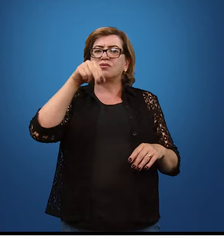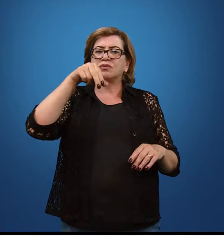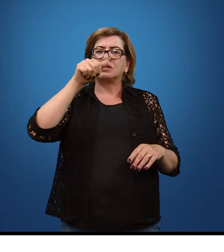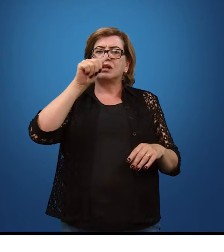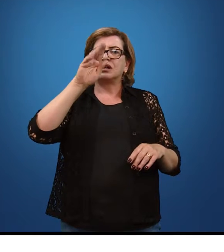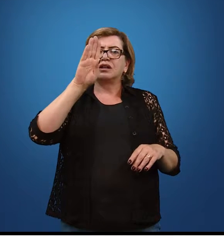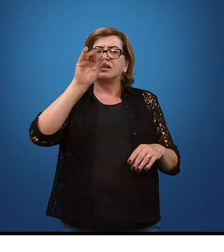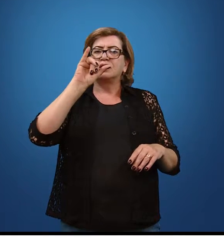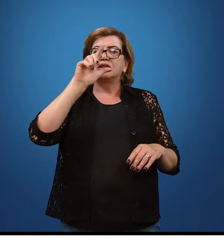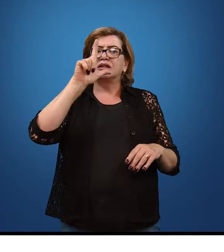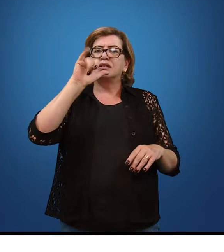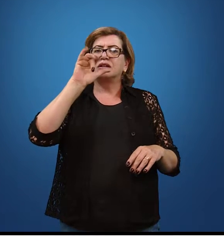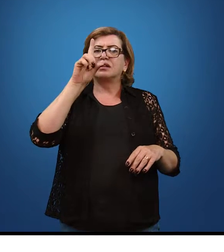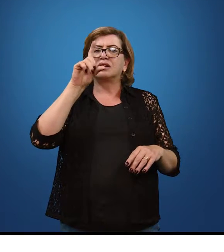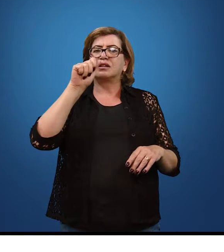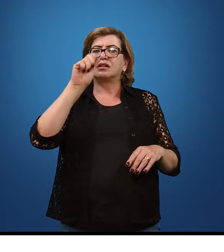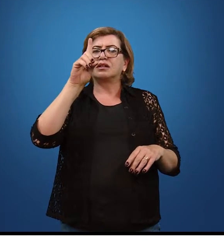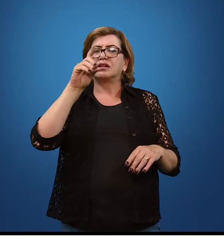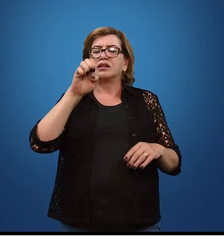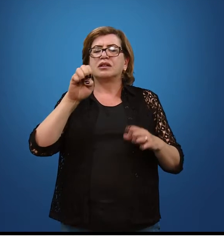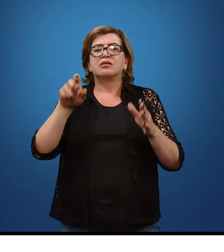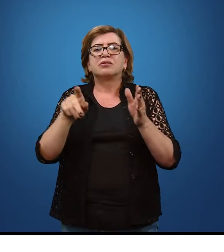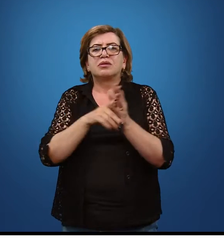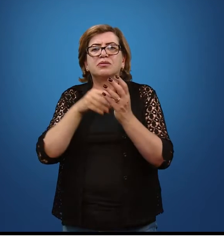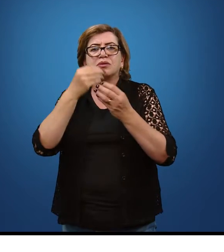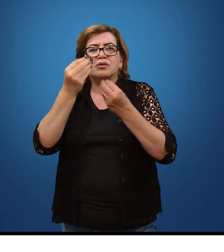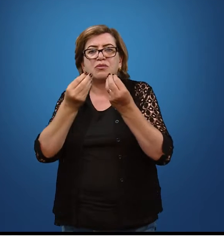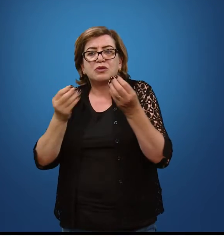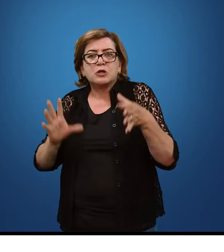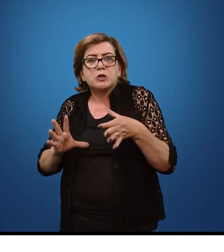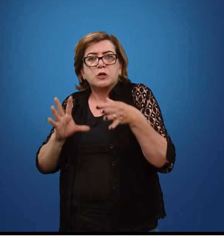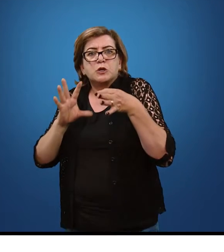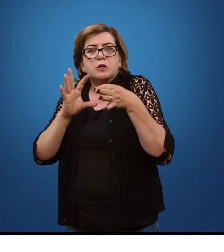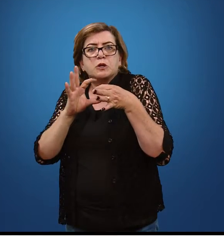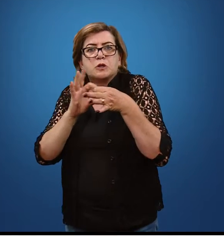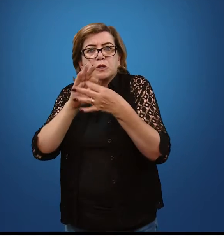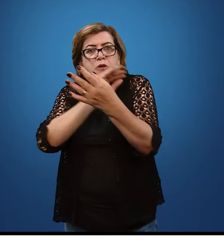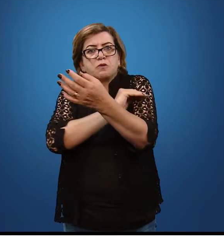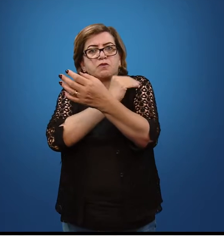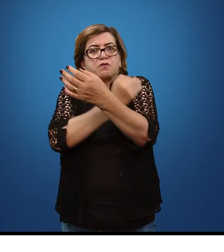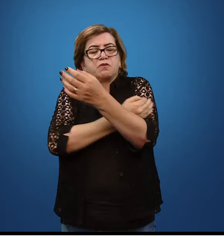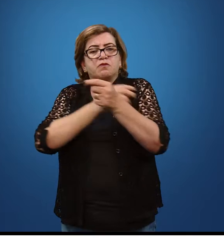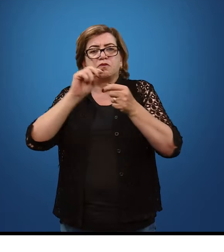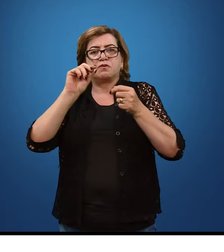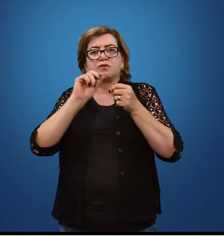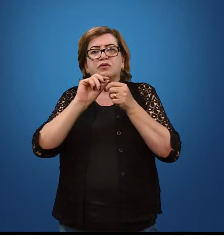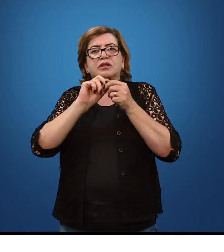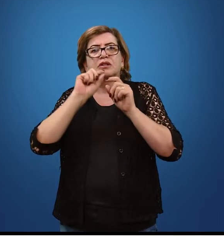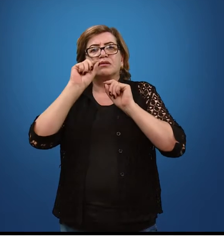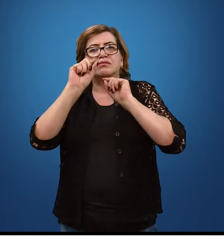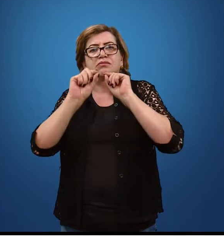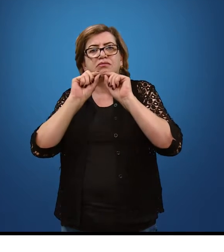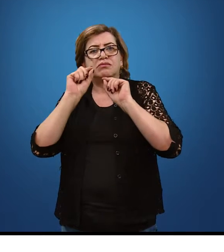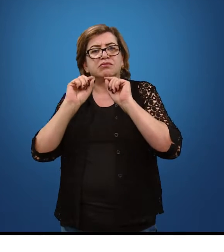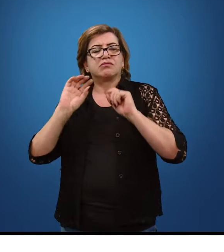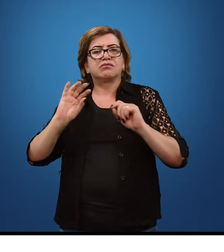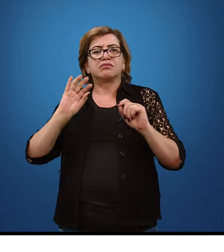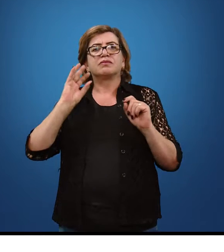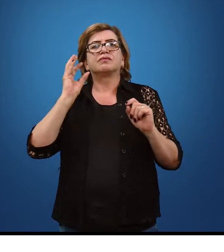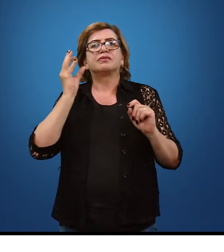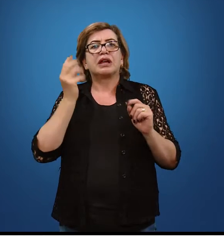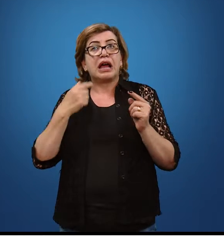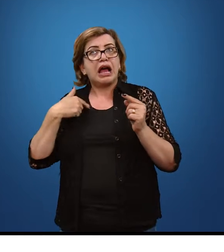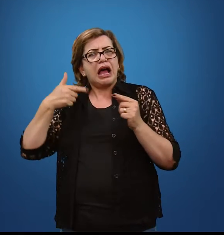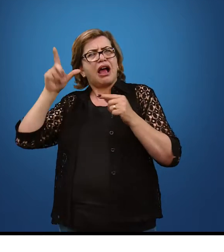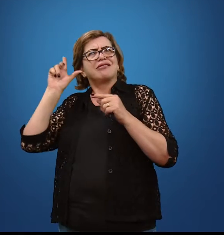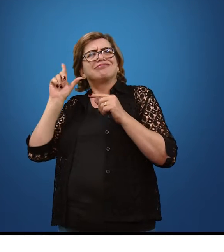muito se discute sobre como aliar as forças para fazer com que aquilo que se foi previsto ou aquelas